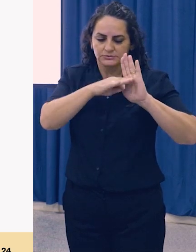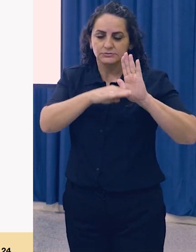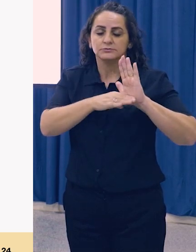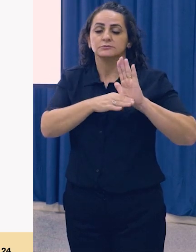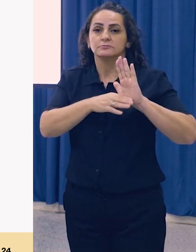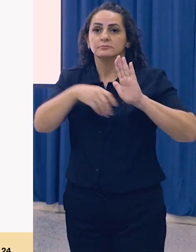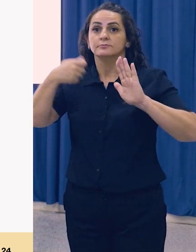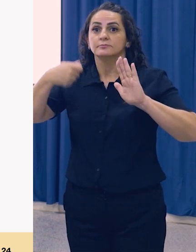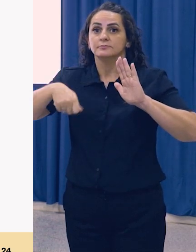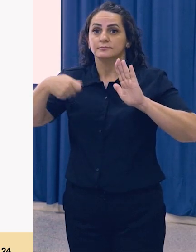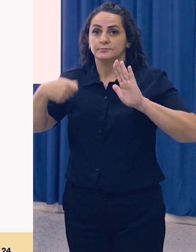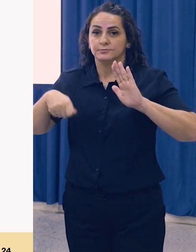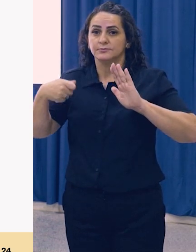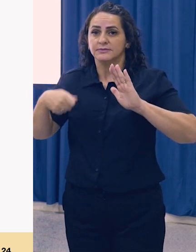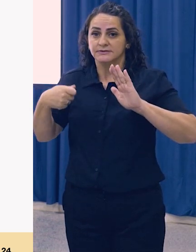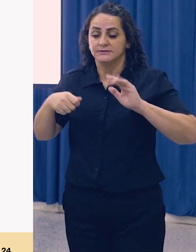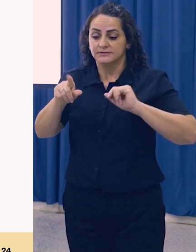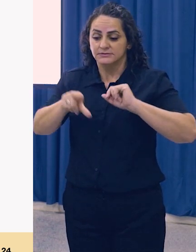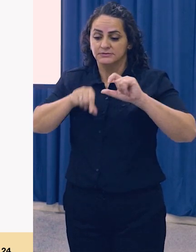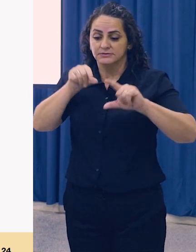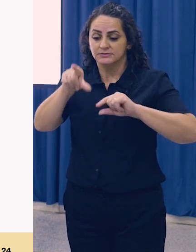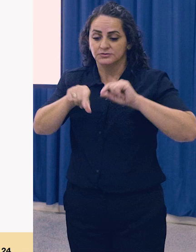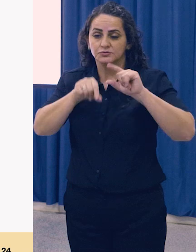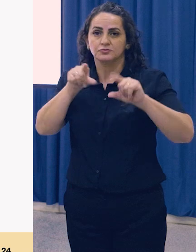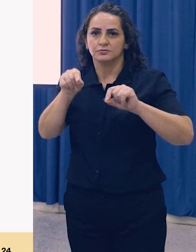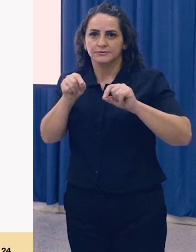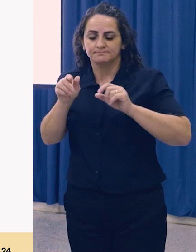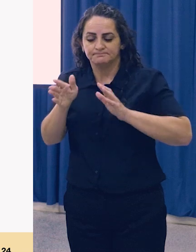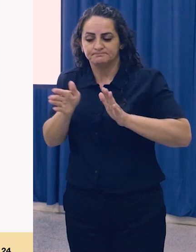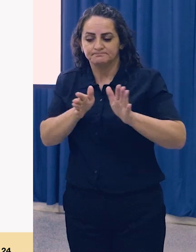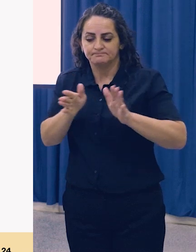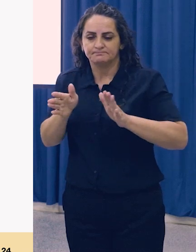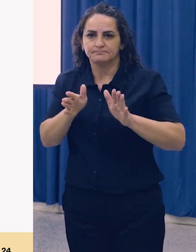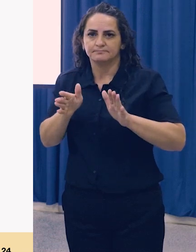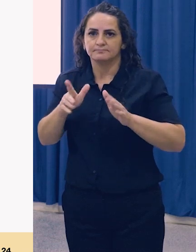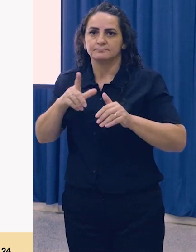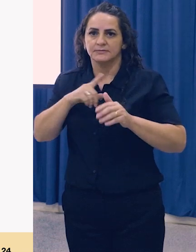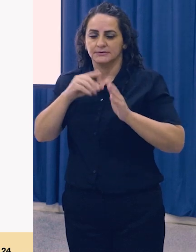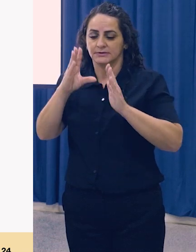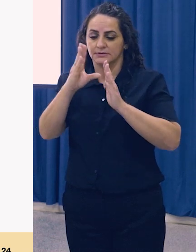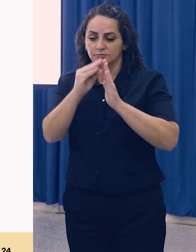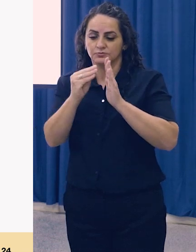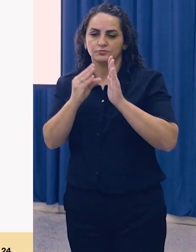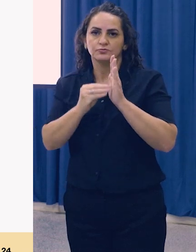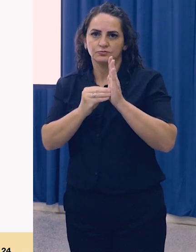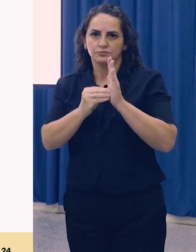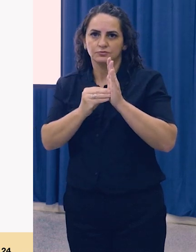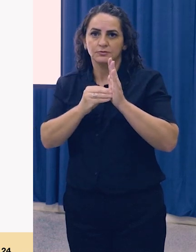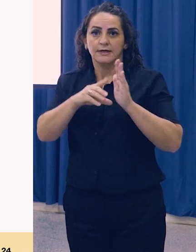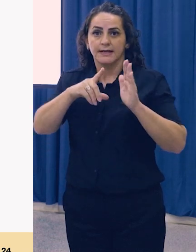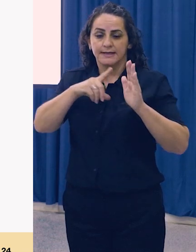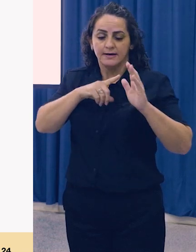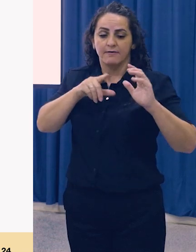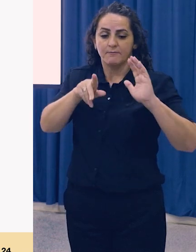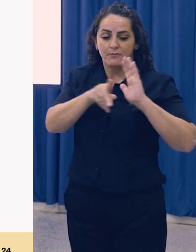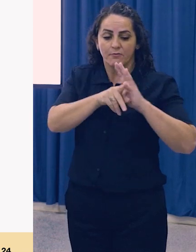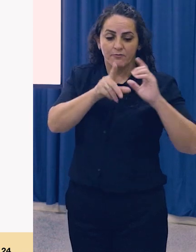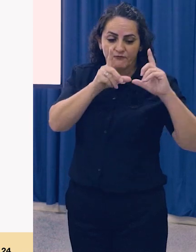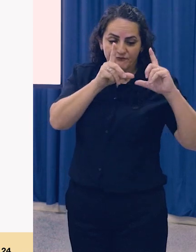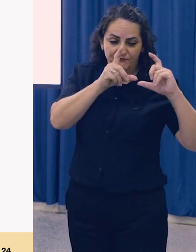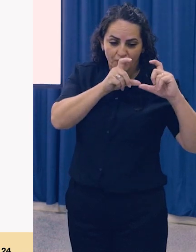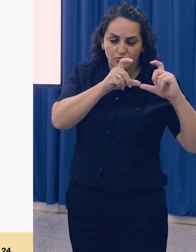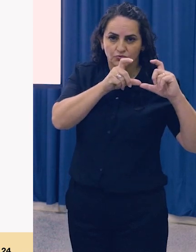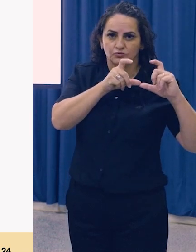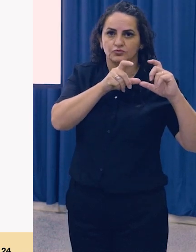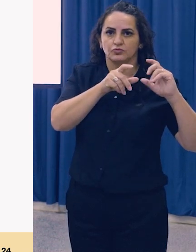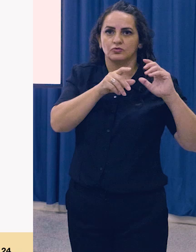a gente precisa selecionar momentos para produzir esse tipo de conteúdo, para produzir fotos still, para produzir